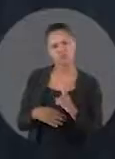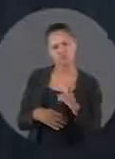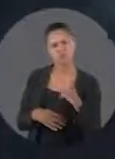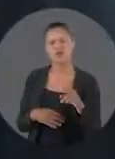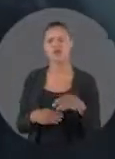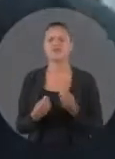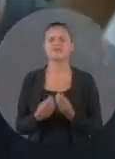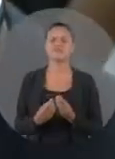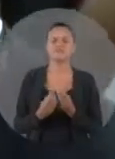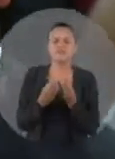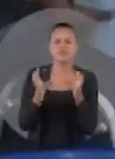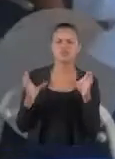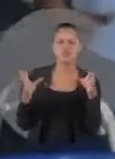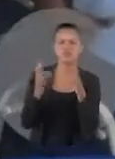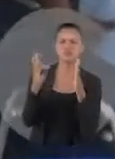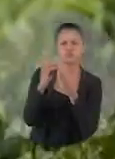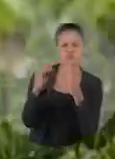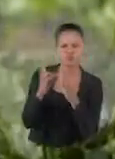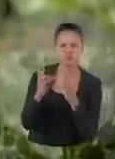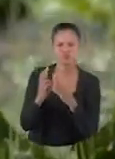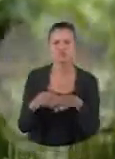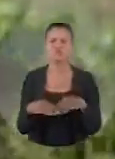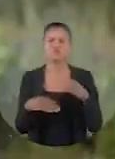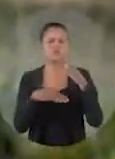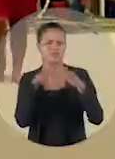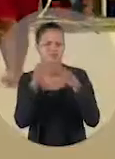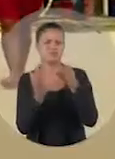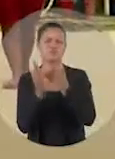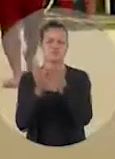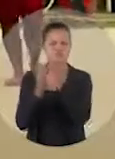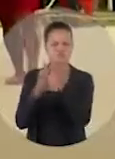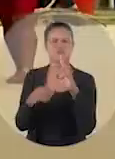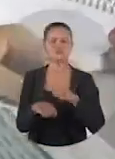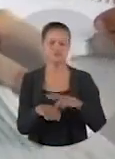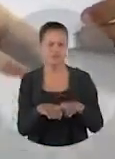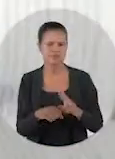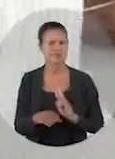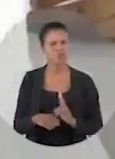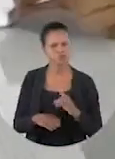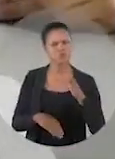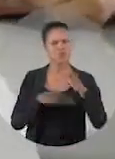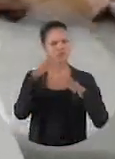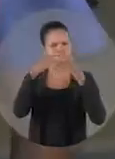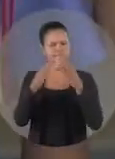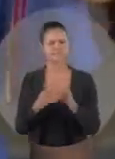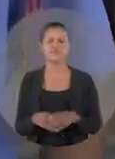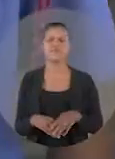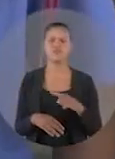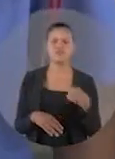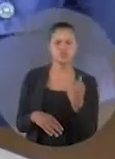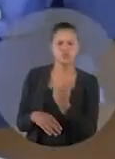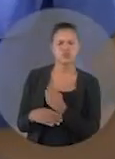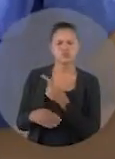continuar integrando as comunidades indígenas ao processo produtivo do nosso estado, para seguir melhorando os